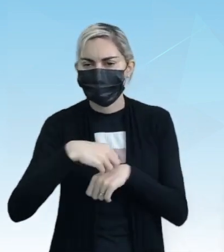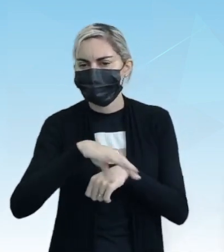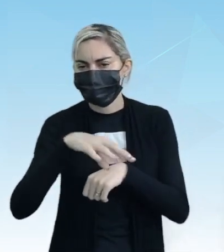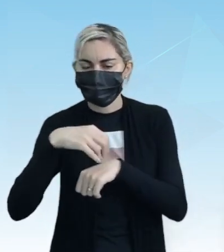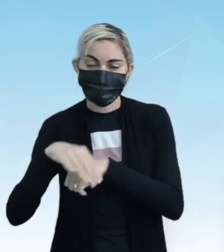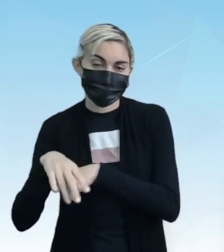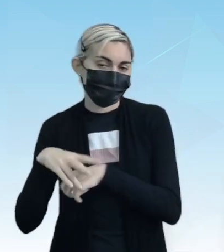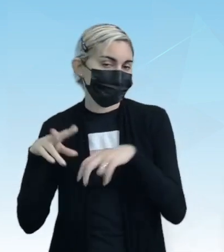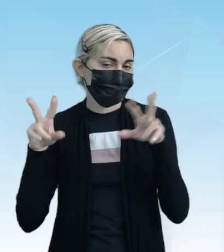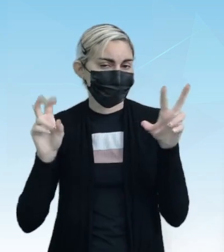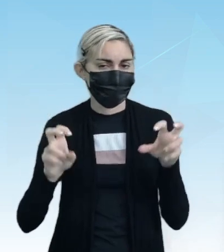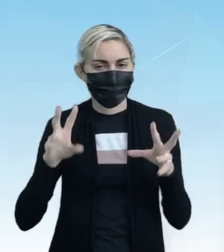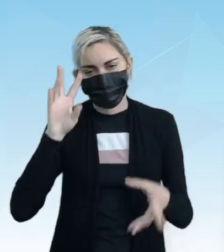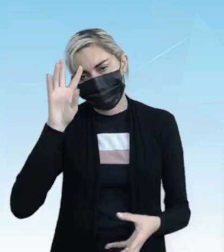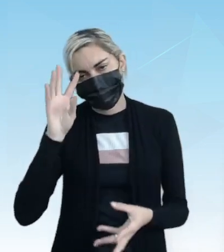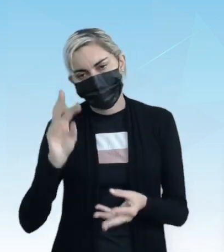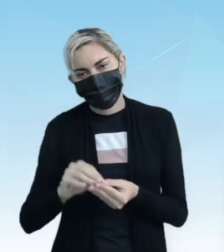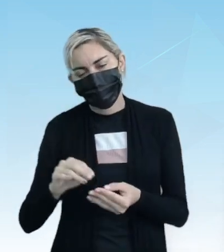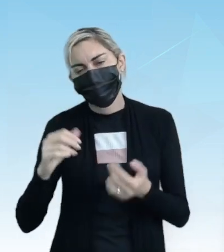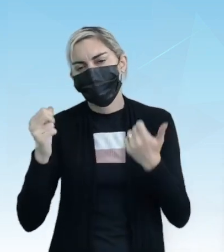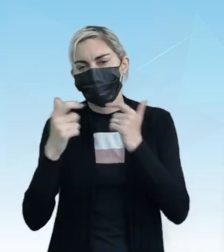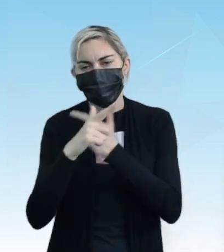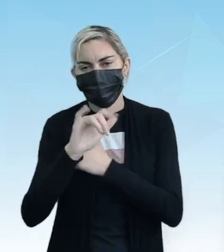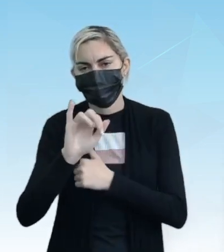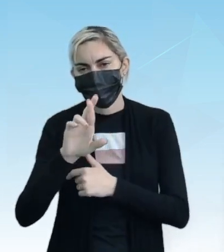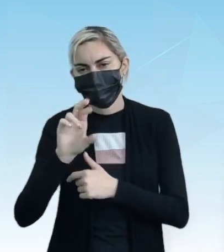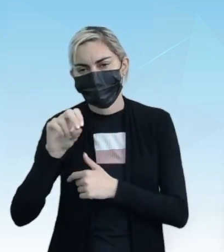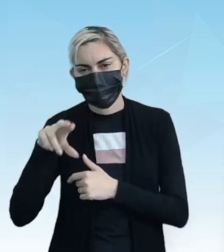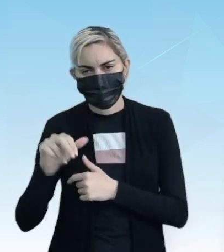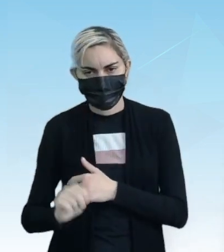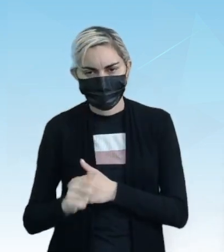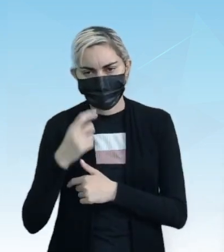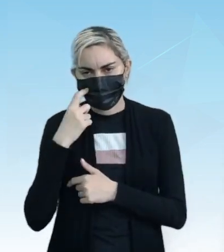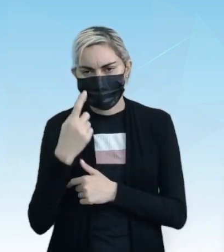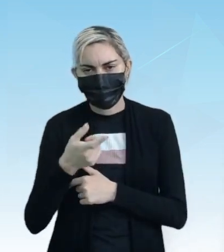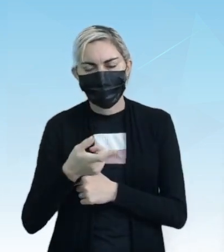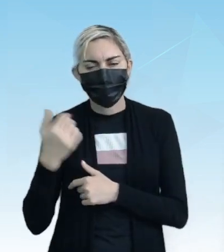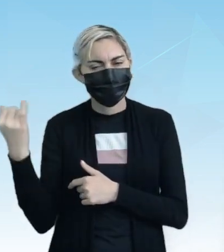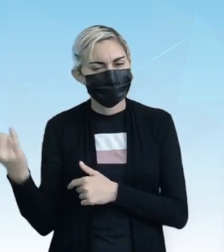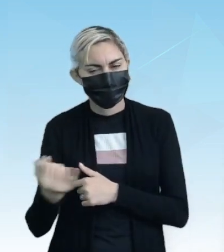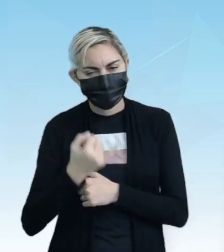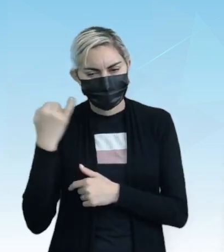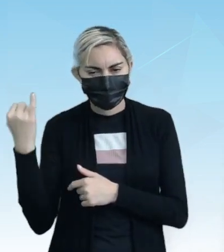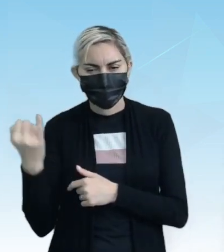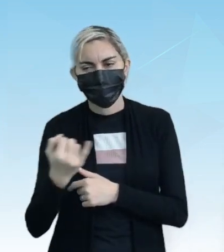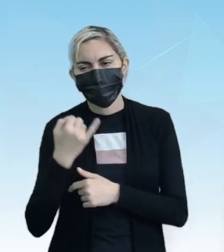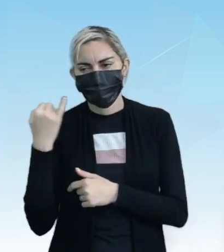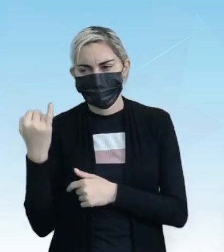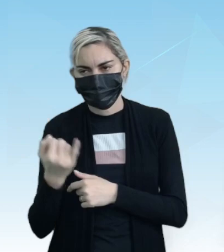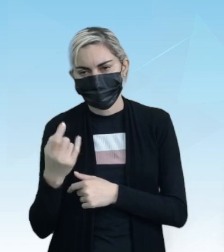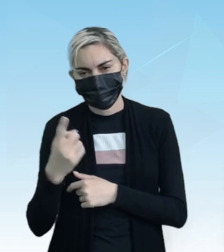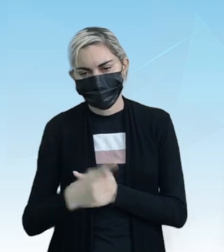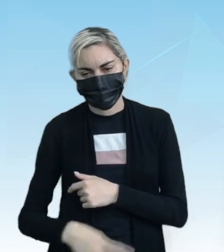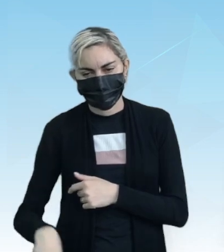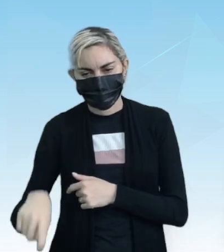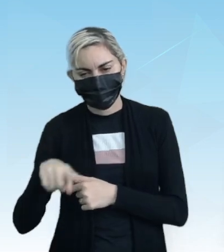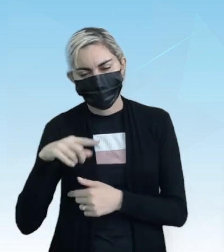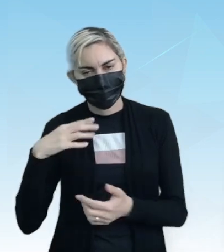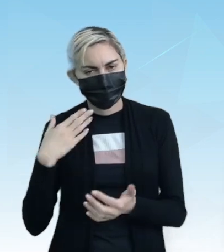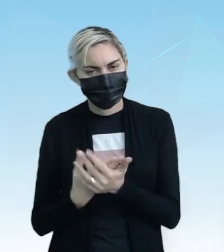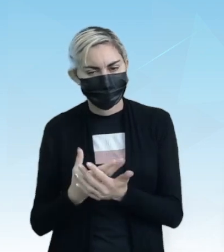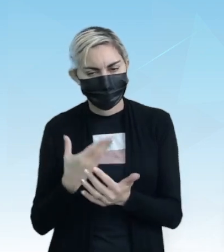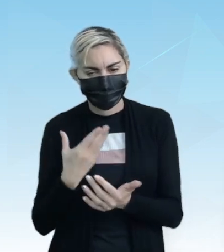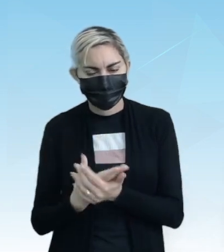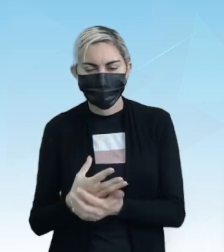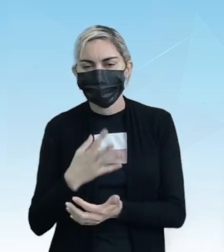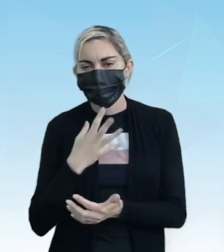levarmos a um subentendido, a uma ironia. Então veja só a importância de nós estudarmos e